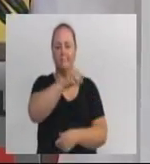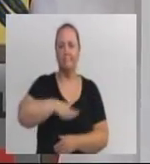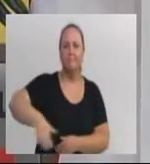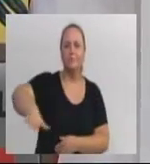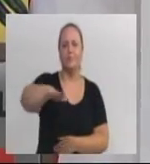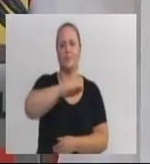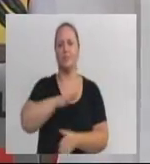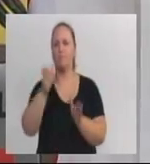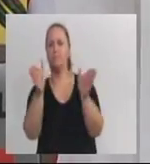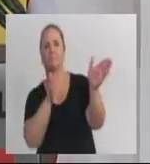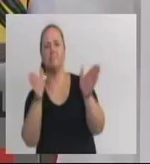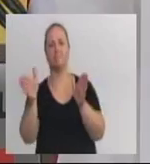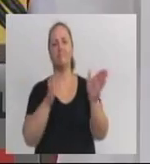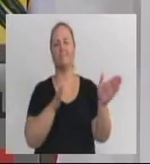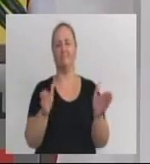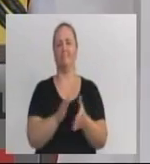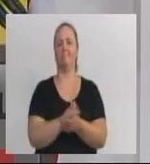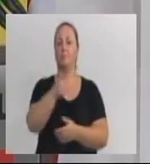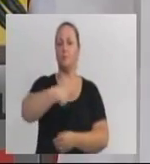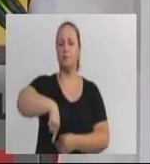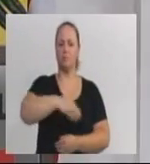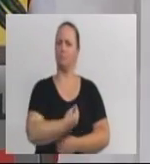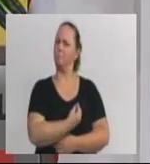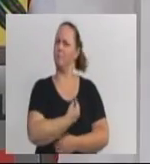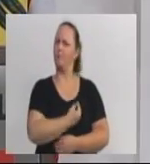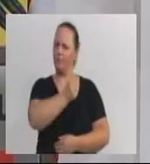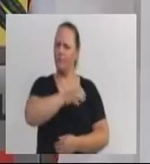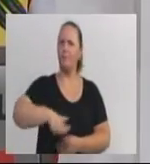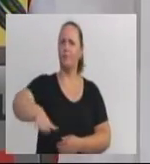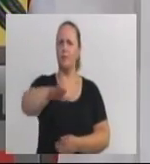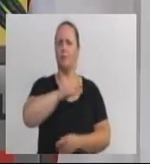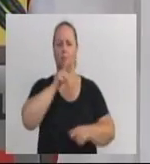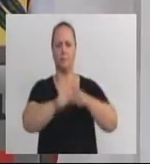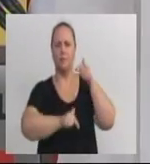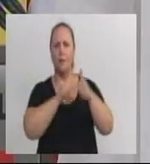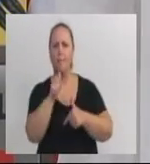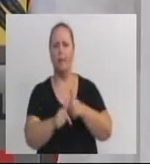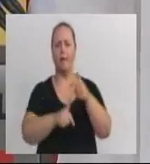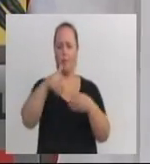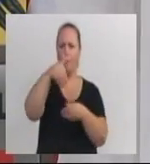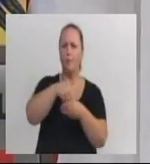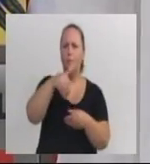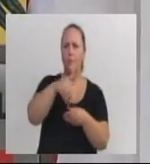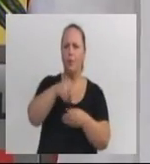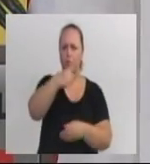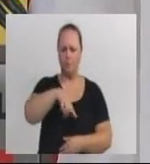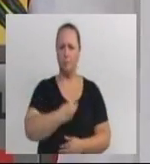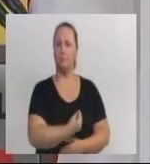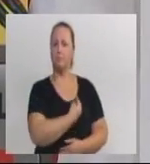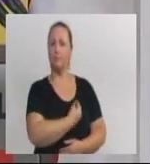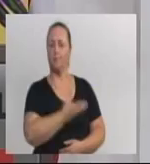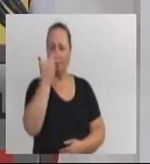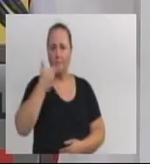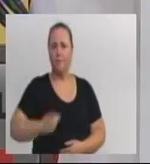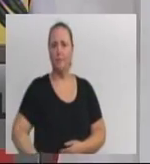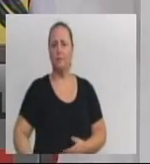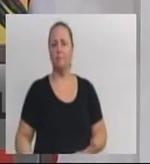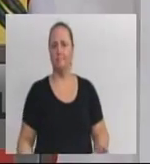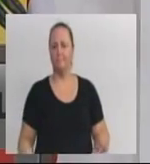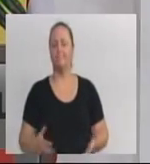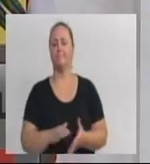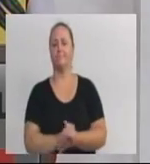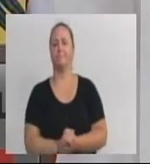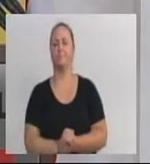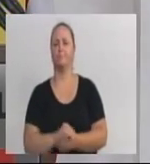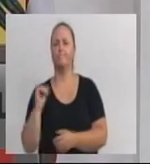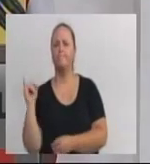Nós estamos na sociedade, nós trabalhamos, nós votamos, nós estamos aqui. E a